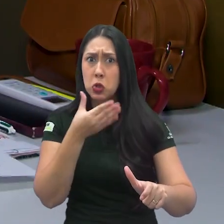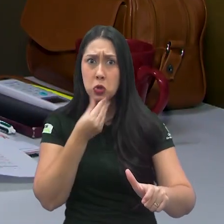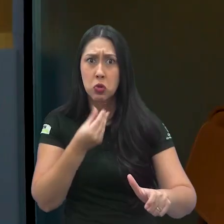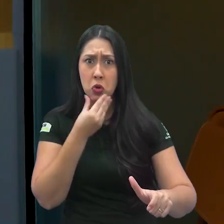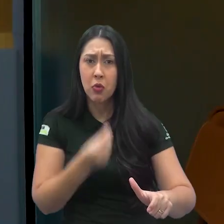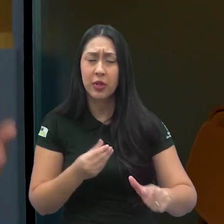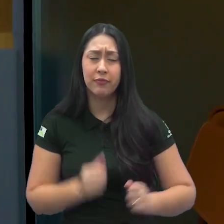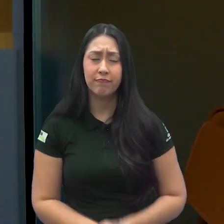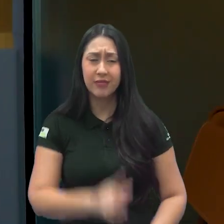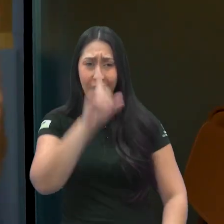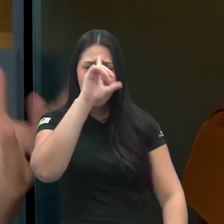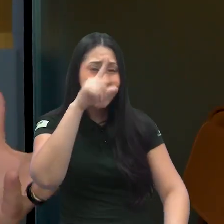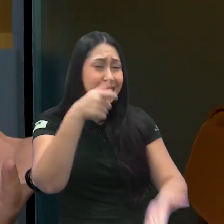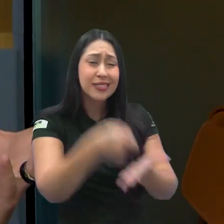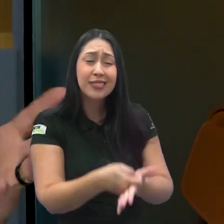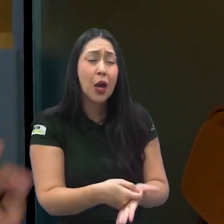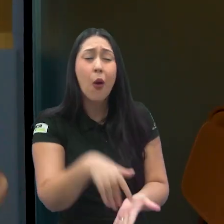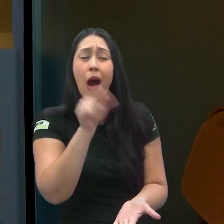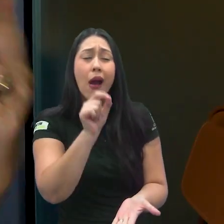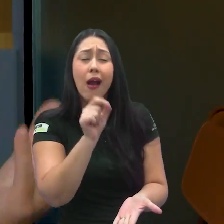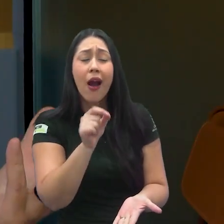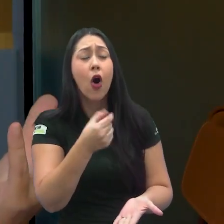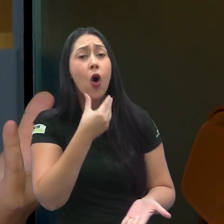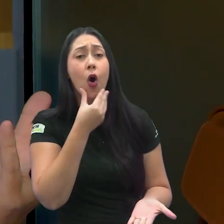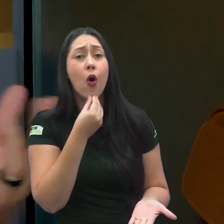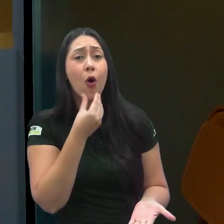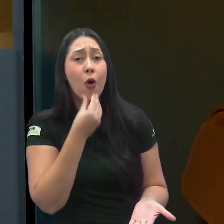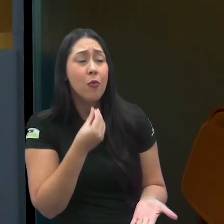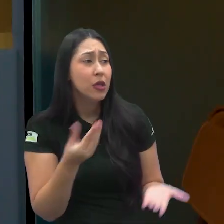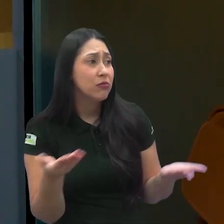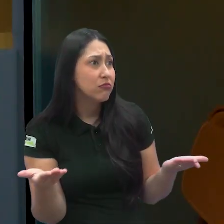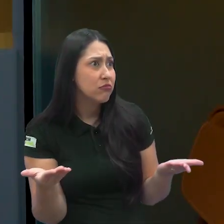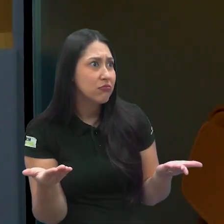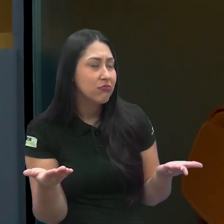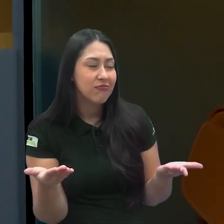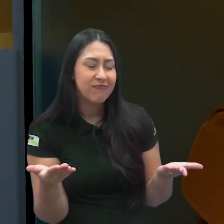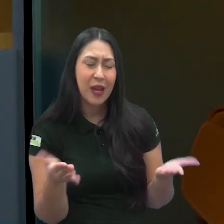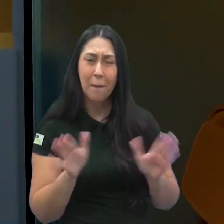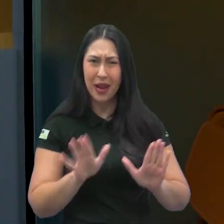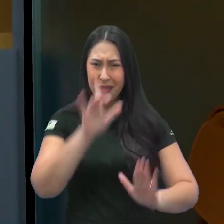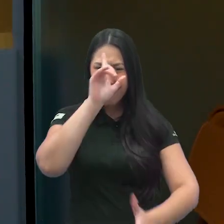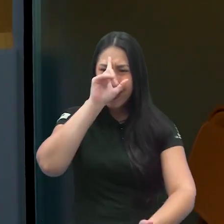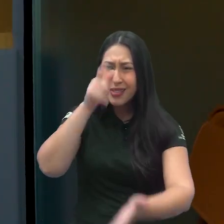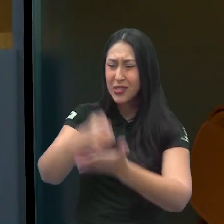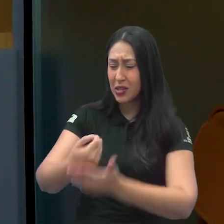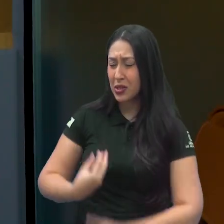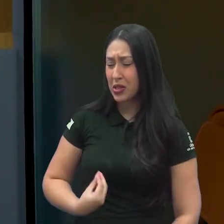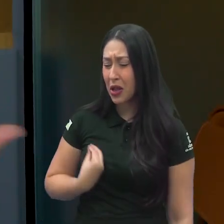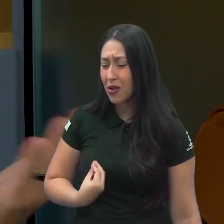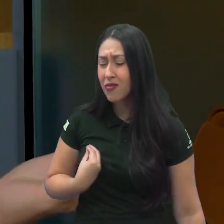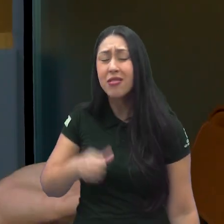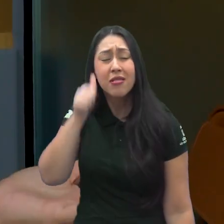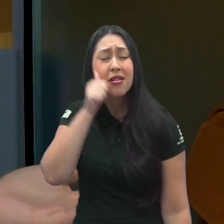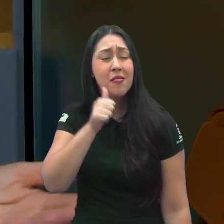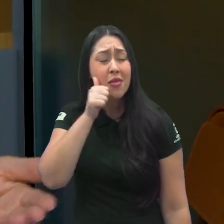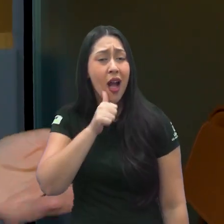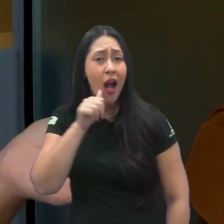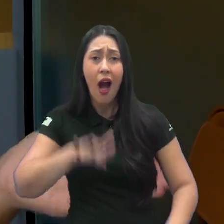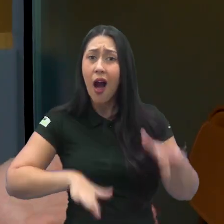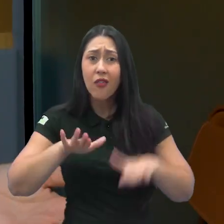homens. As decisões eram tomadas por homens para a sua vida e que às vezes eles nem sabem